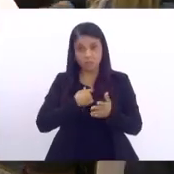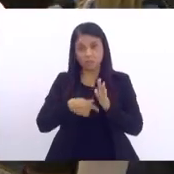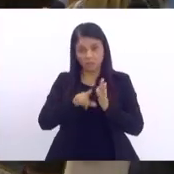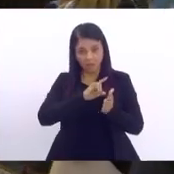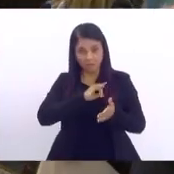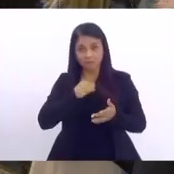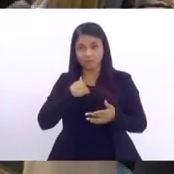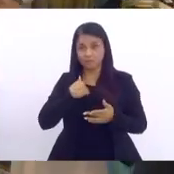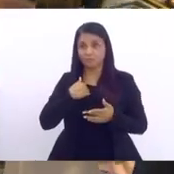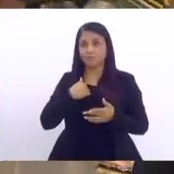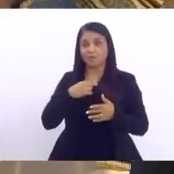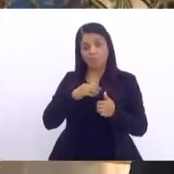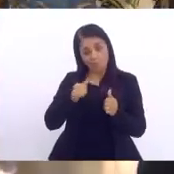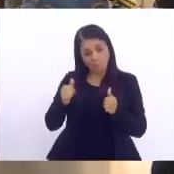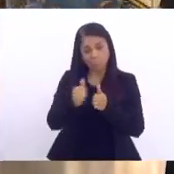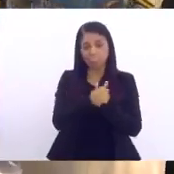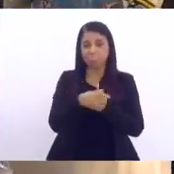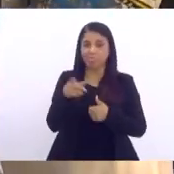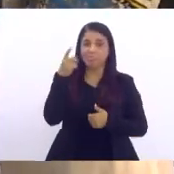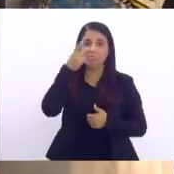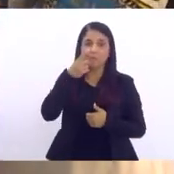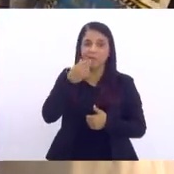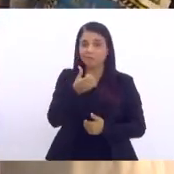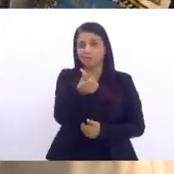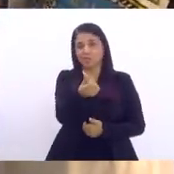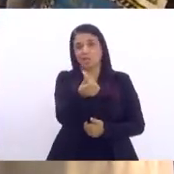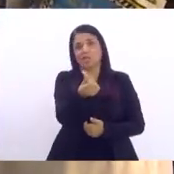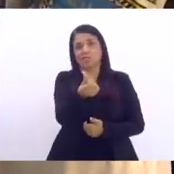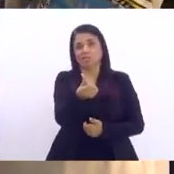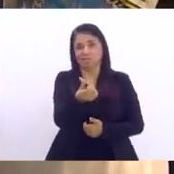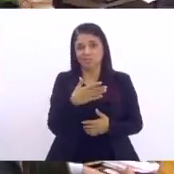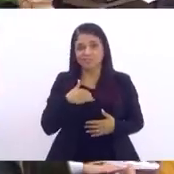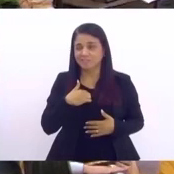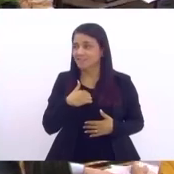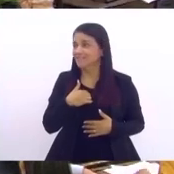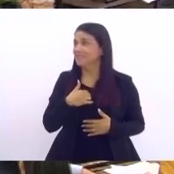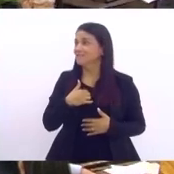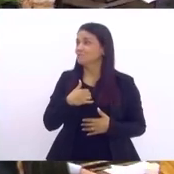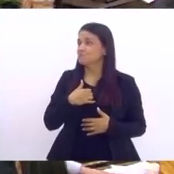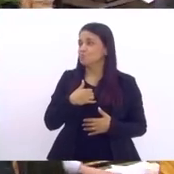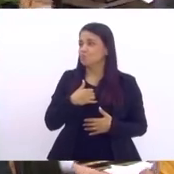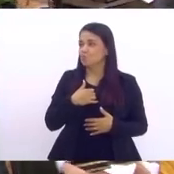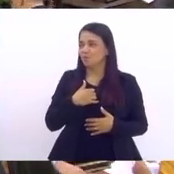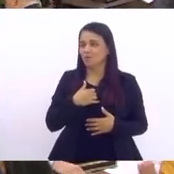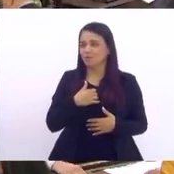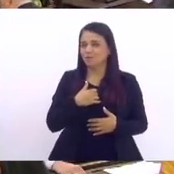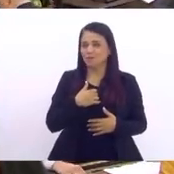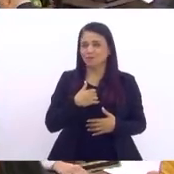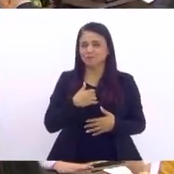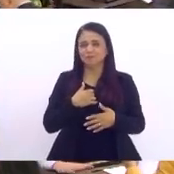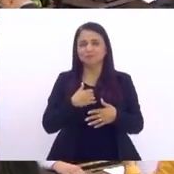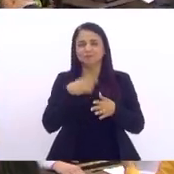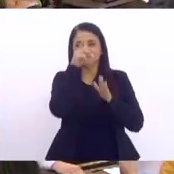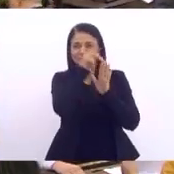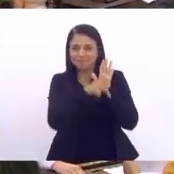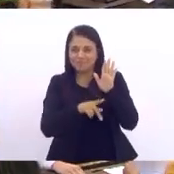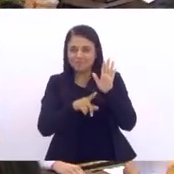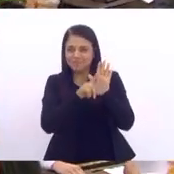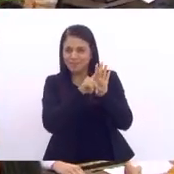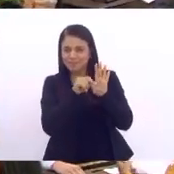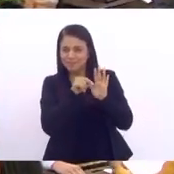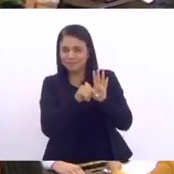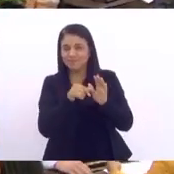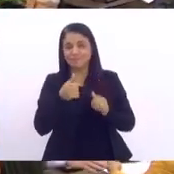frente, uns seis passaram. Me perdoe. Mas eu queria falar sobre esse projeto, o 17º da pauta,